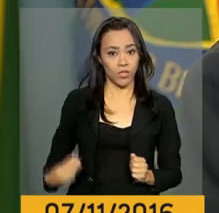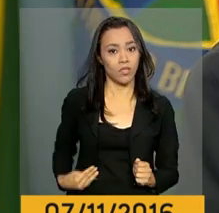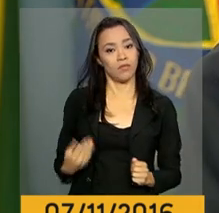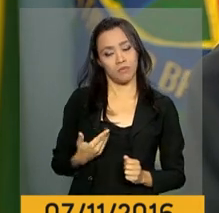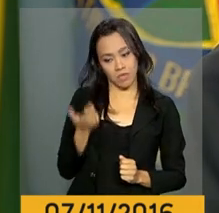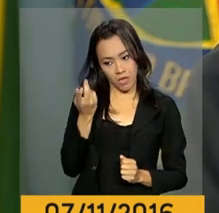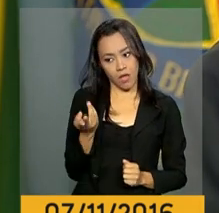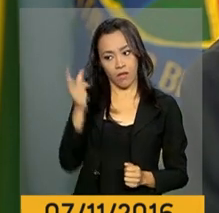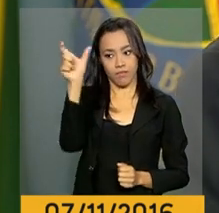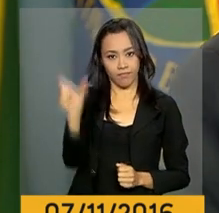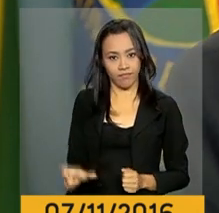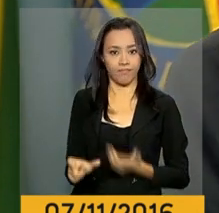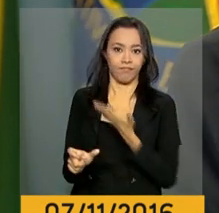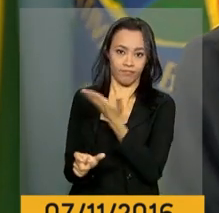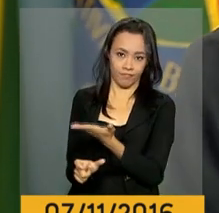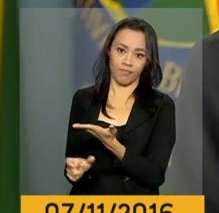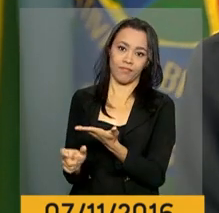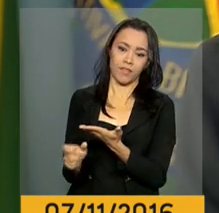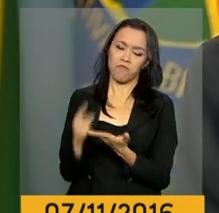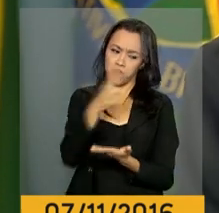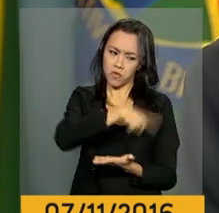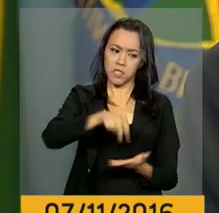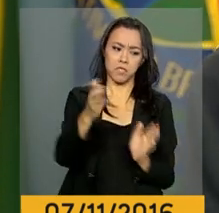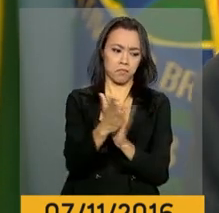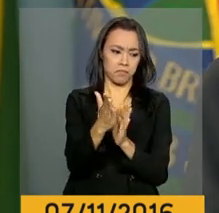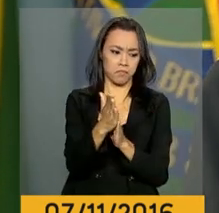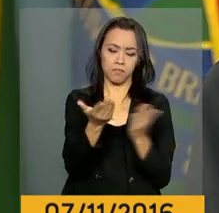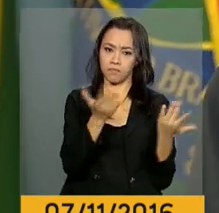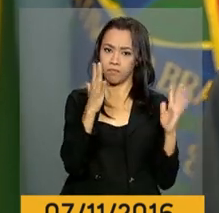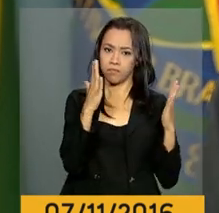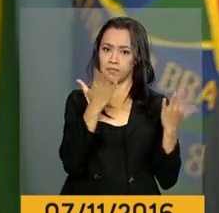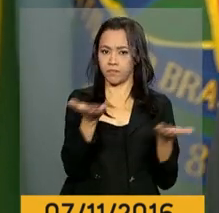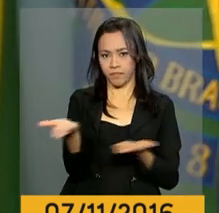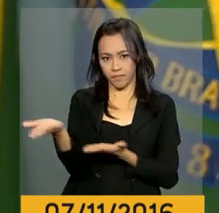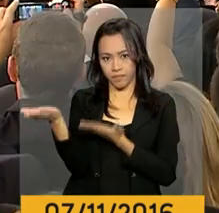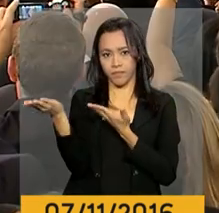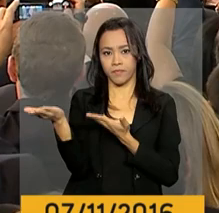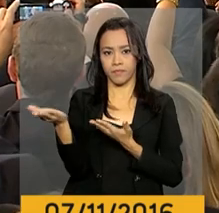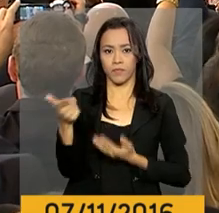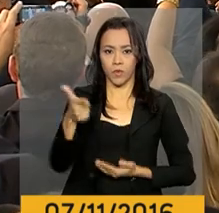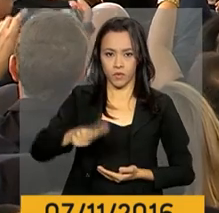ministro Kassab. Portanto, podem aplaudi-lo mais uma vez.